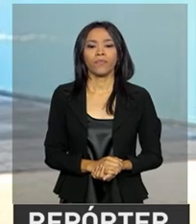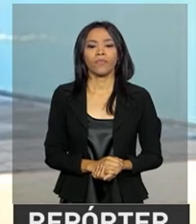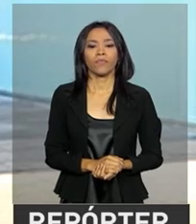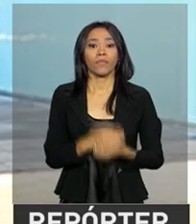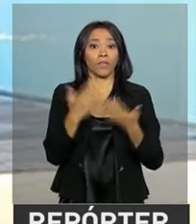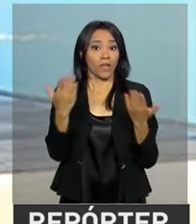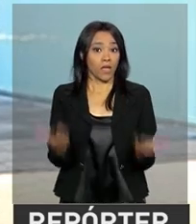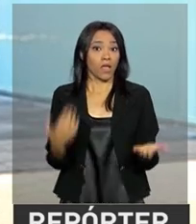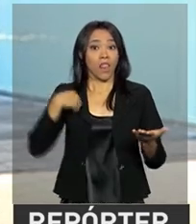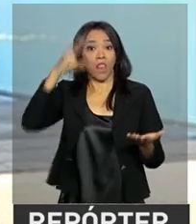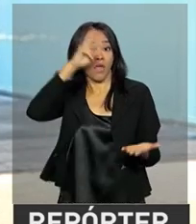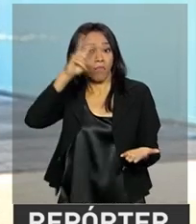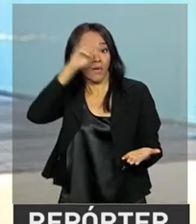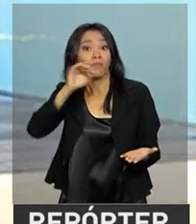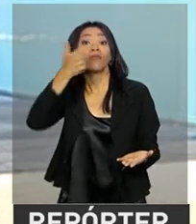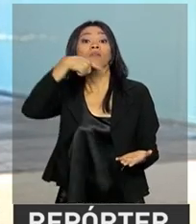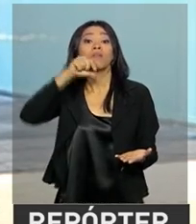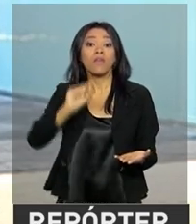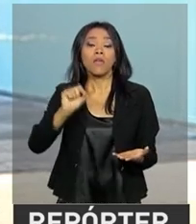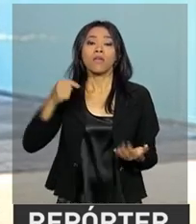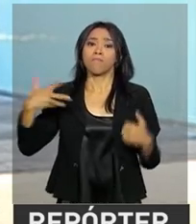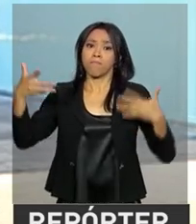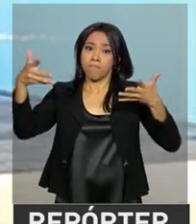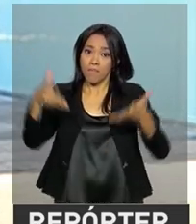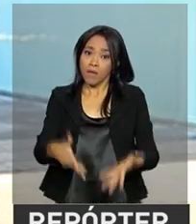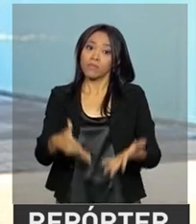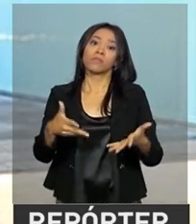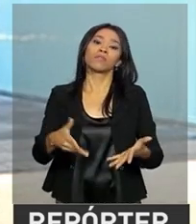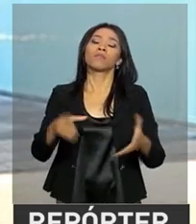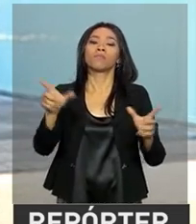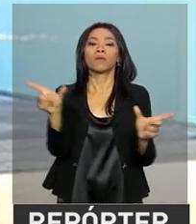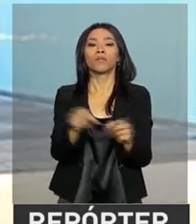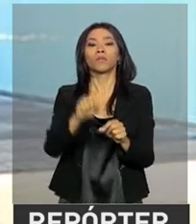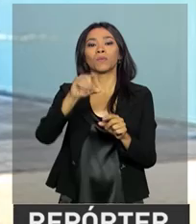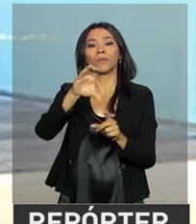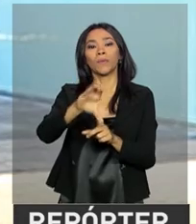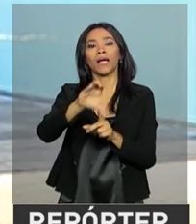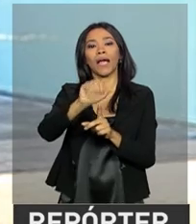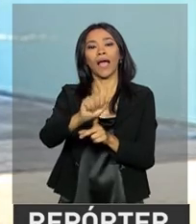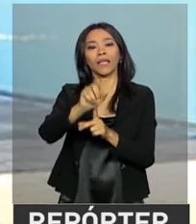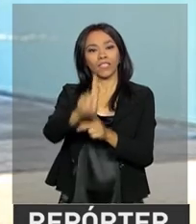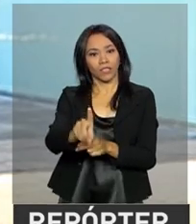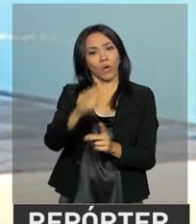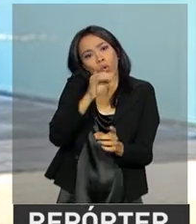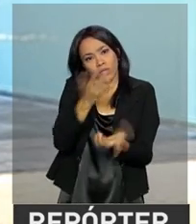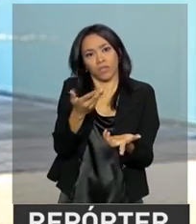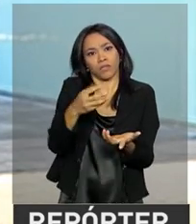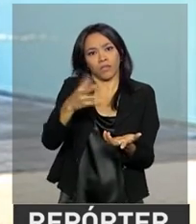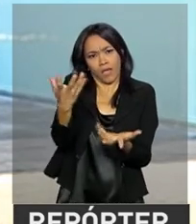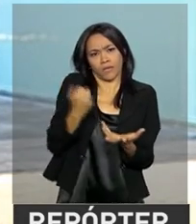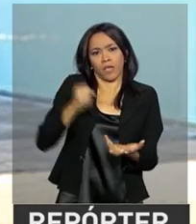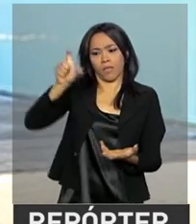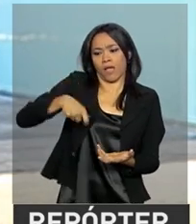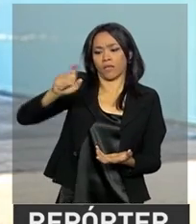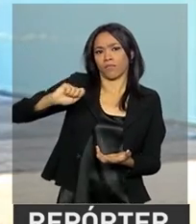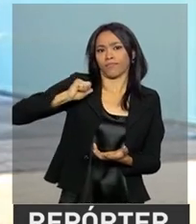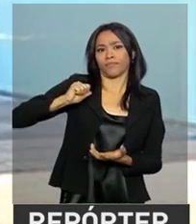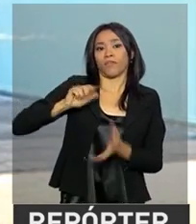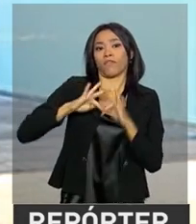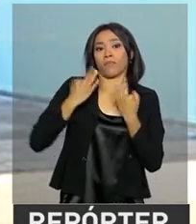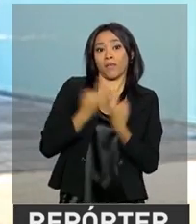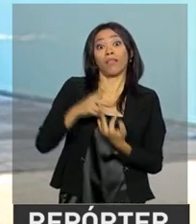E lembrando que quem faz parte do Cadastro Único, como os beneficiários do Bolsa Família, tem direito a um